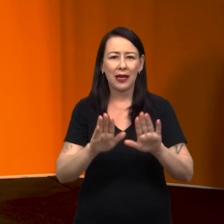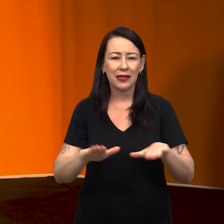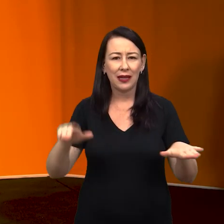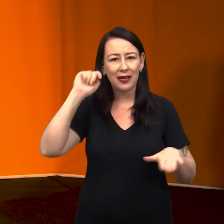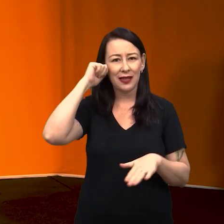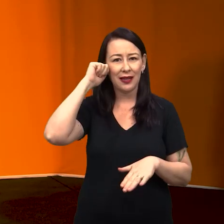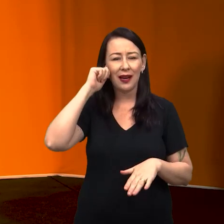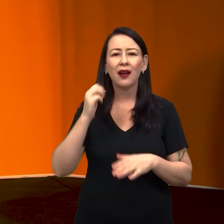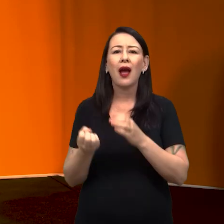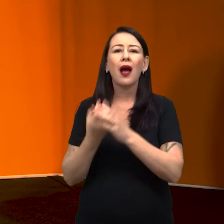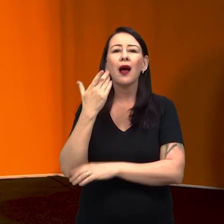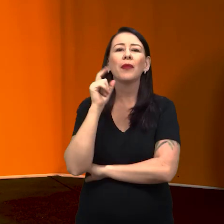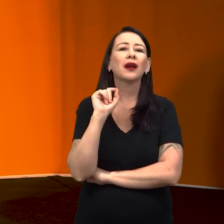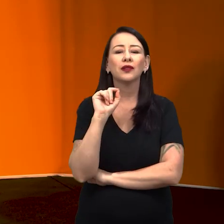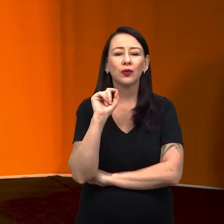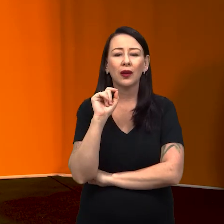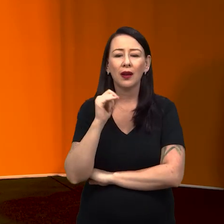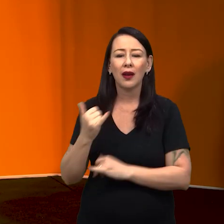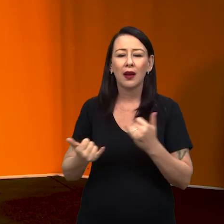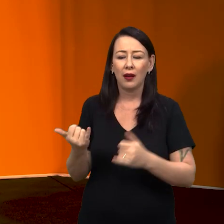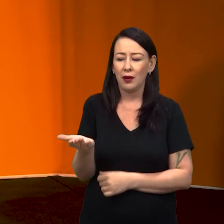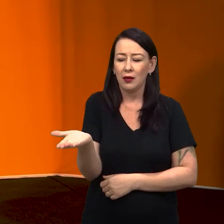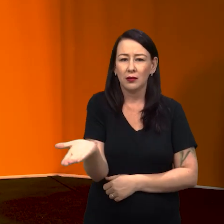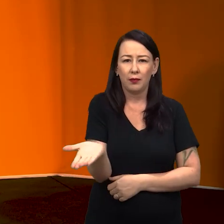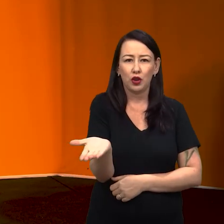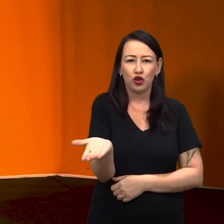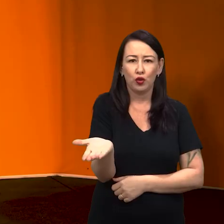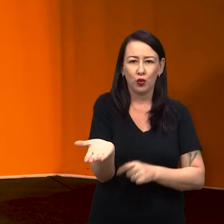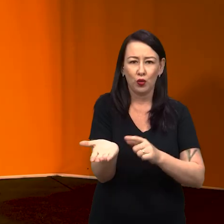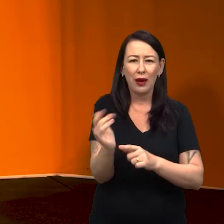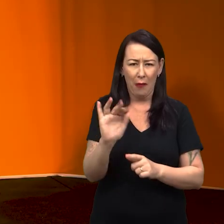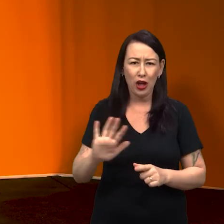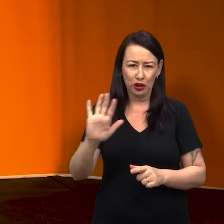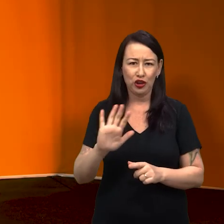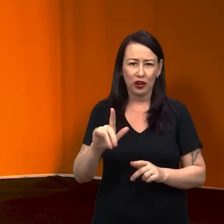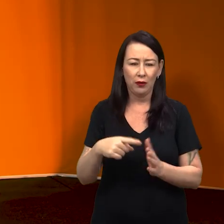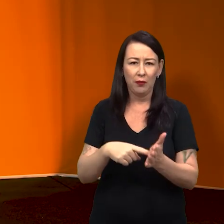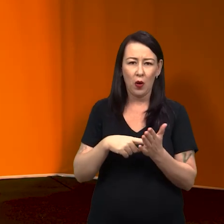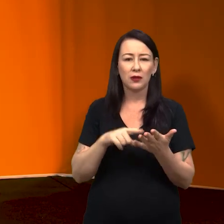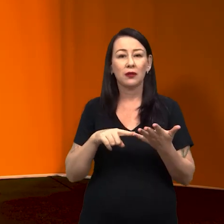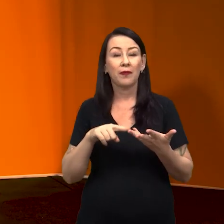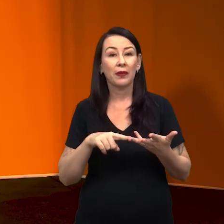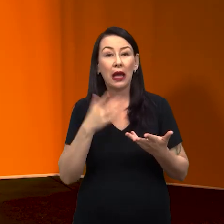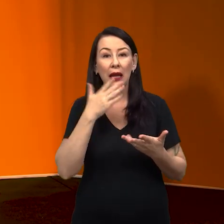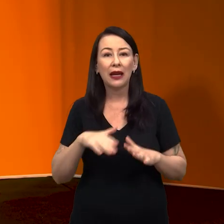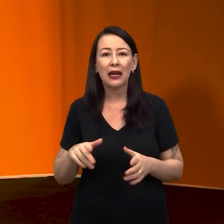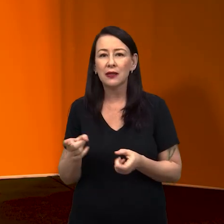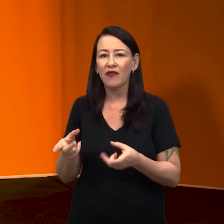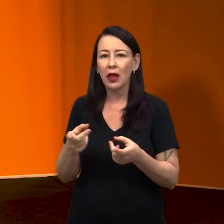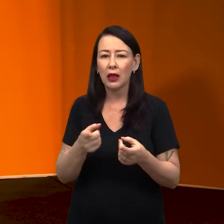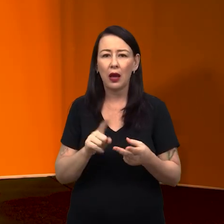aparece criança com a mão estendida pedindo, a criança vendendo,